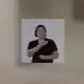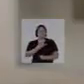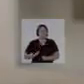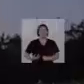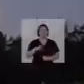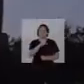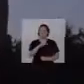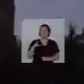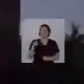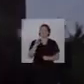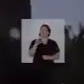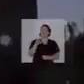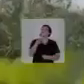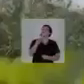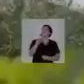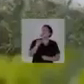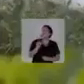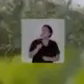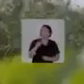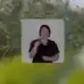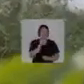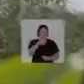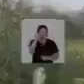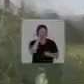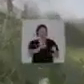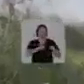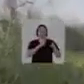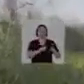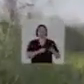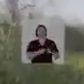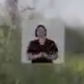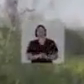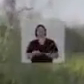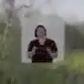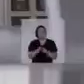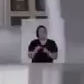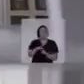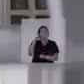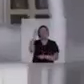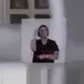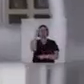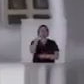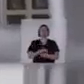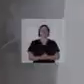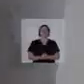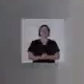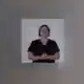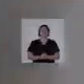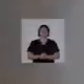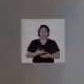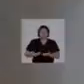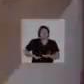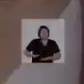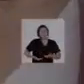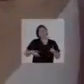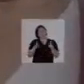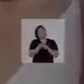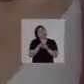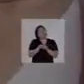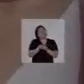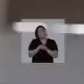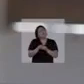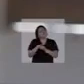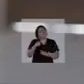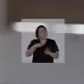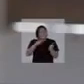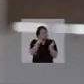sentiu essa transformação no campo da agricultura familiar, do pequeno agricultor. As empregadas domésticas ganharam direitos e